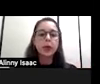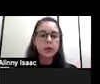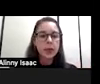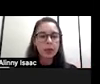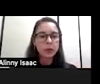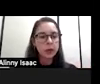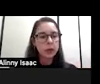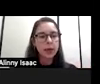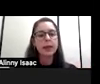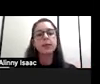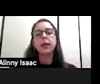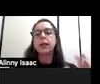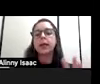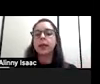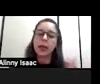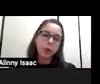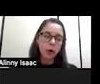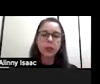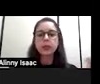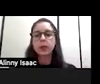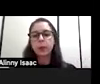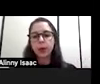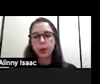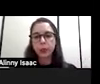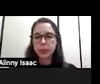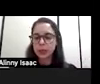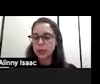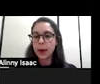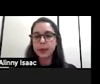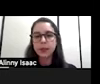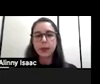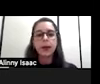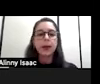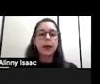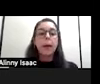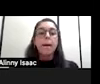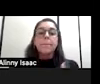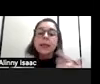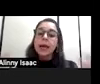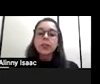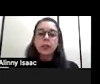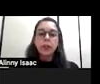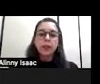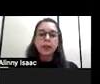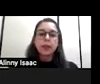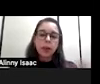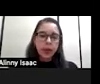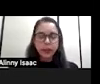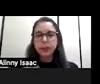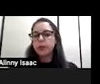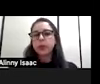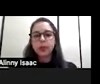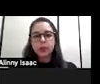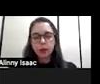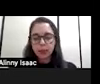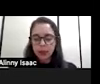no número de células microgliais, né, nem no córtex, nem no hipocampo desses animais. E aí a gente foi ver, então, ok, a